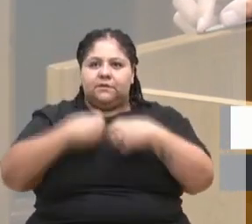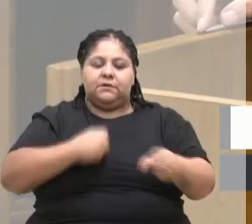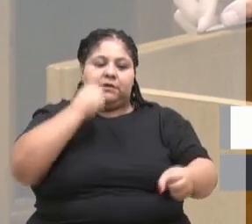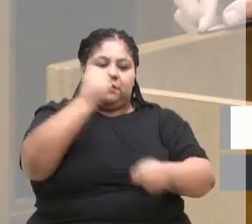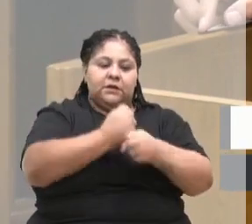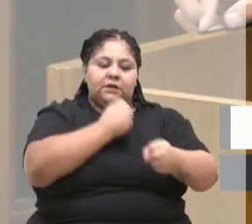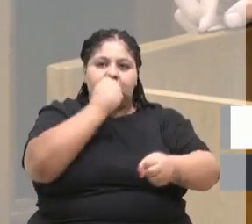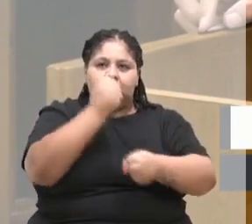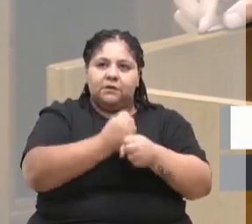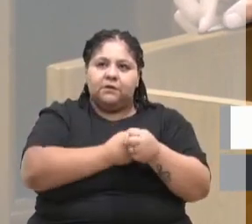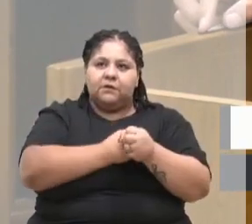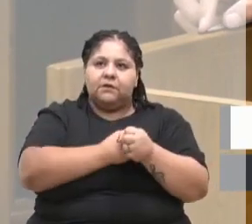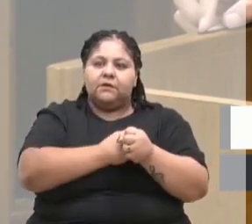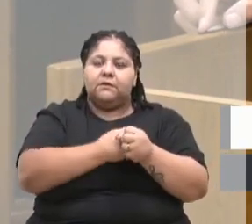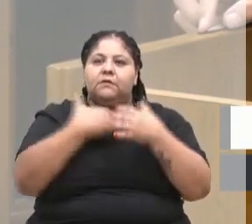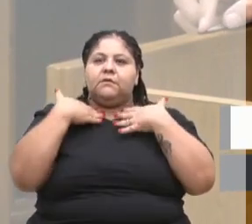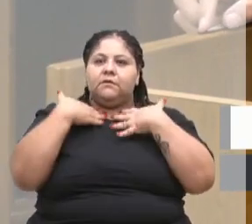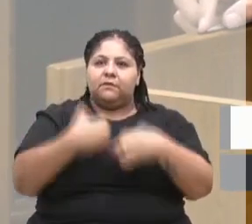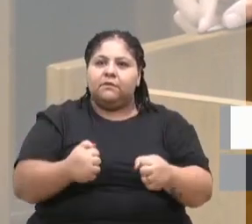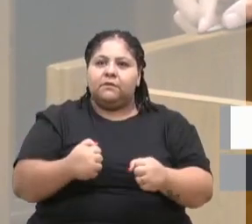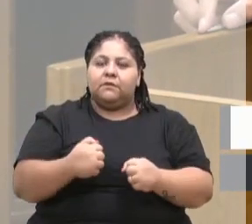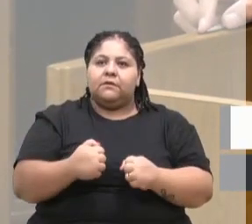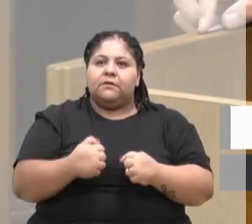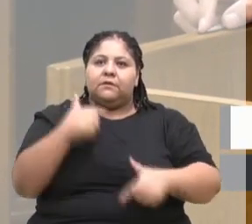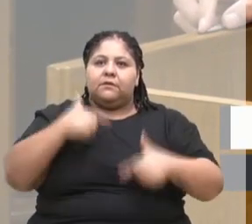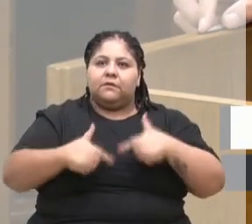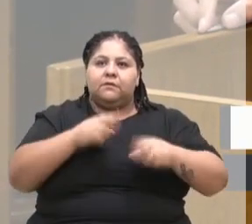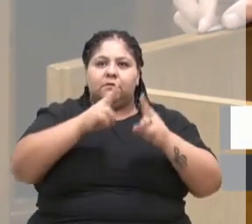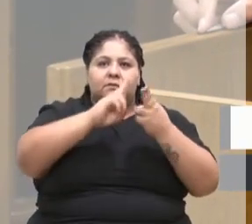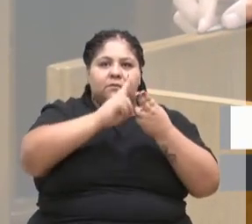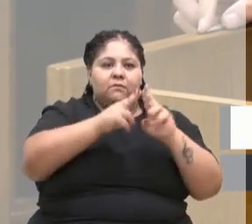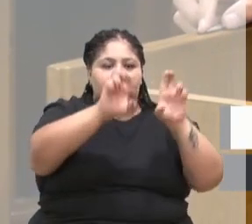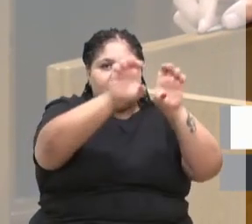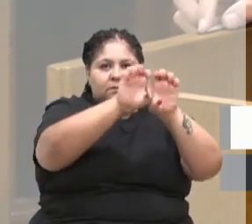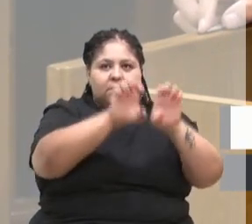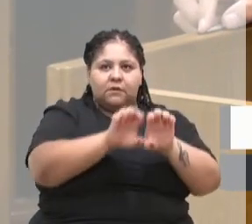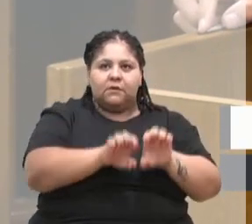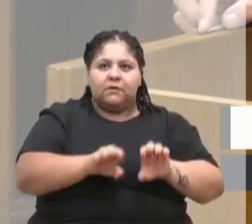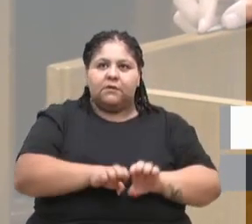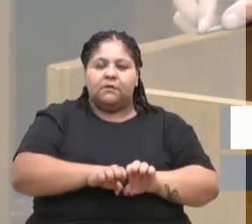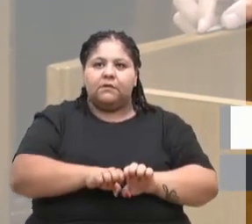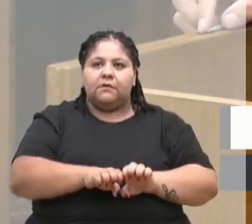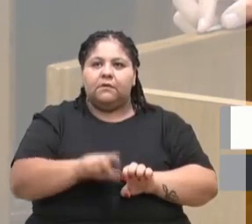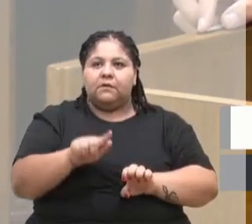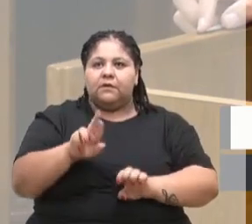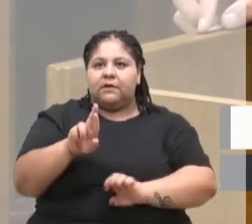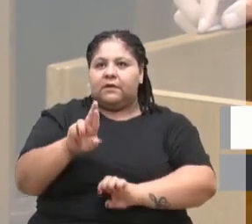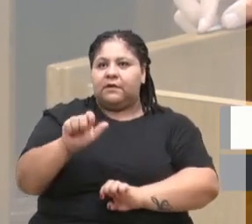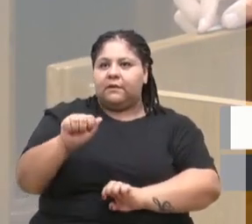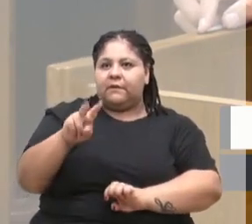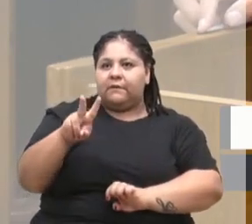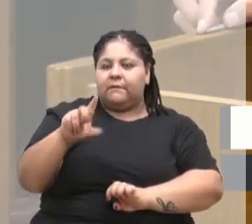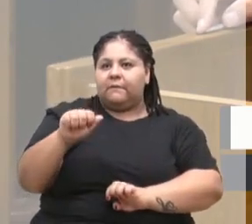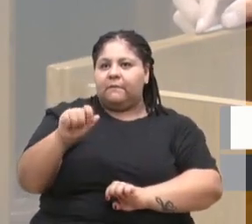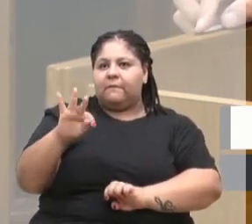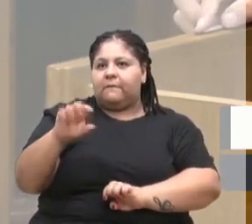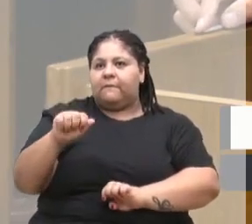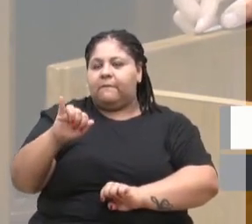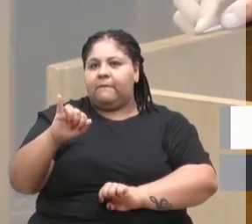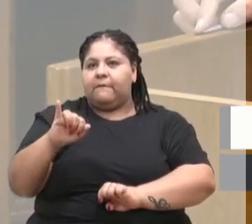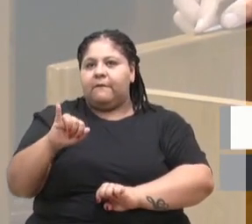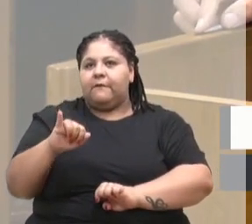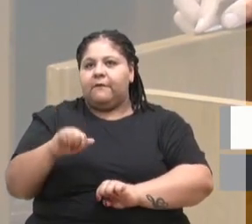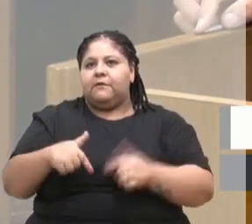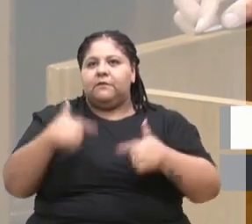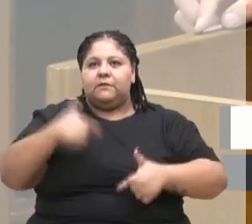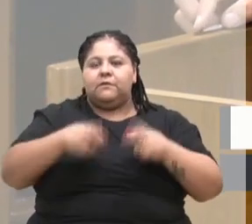Pavimentação e Secretaria Municipal de Serviços Urbanos e Infraestrutura. Em Gravataí, Secretaria Municipal de Serviços